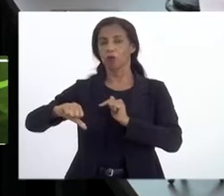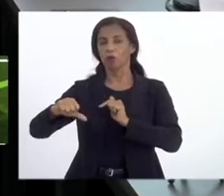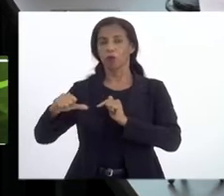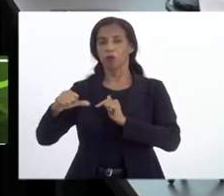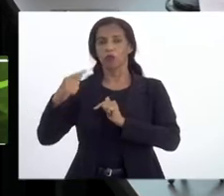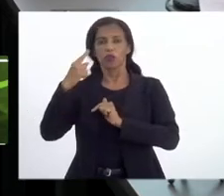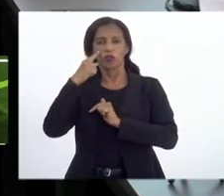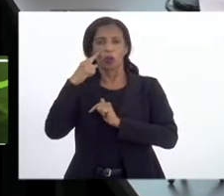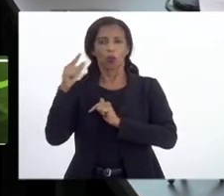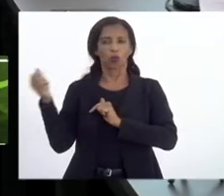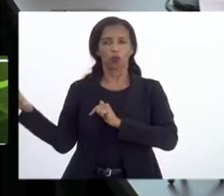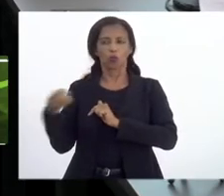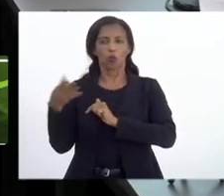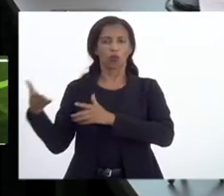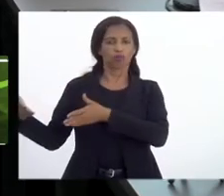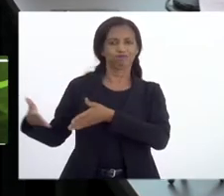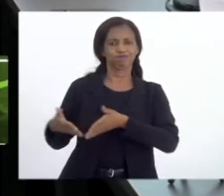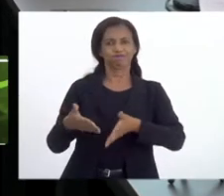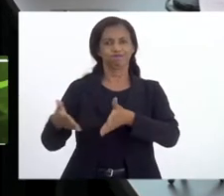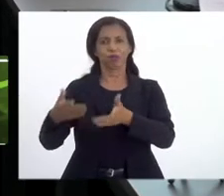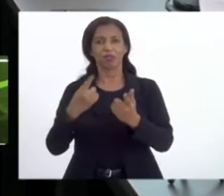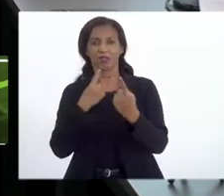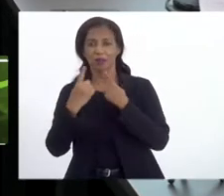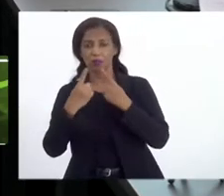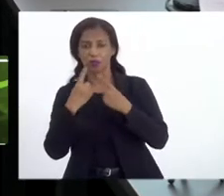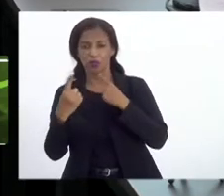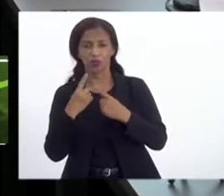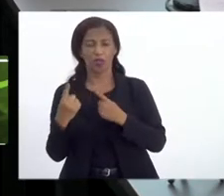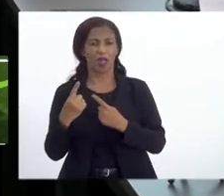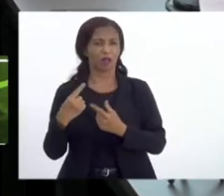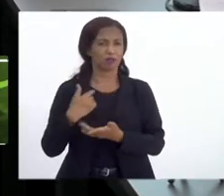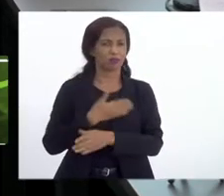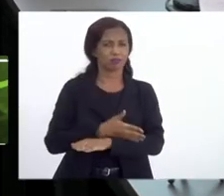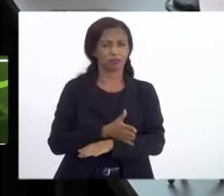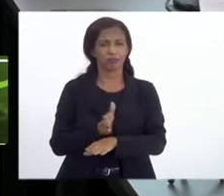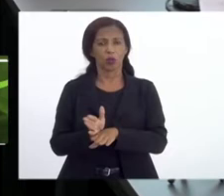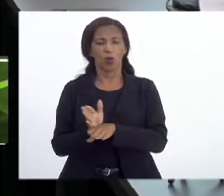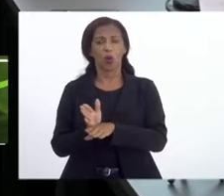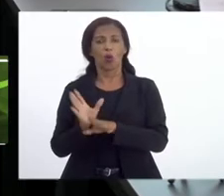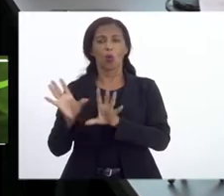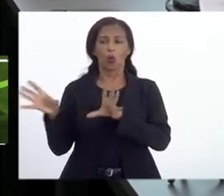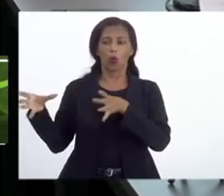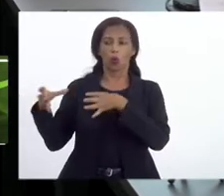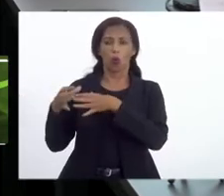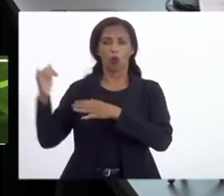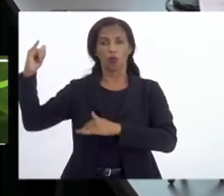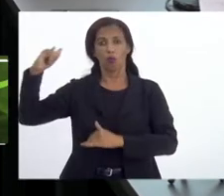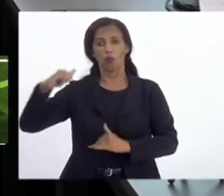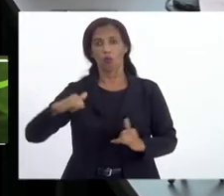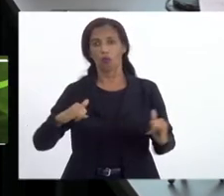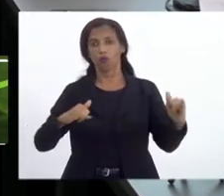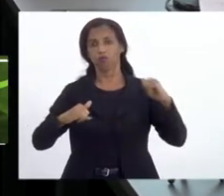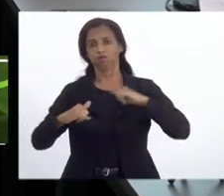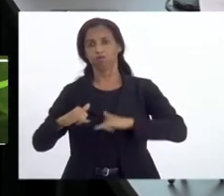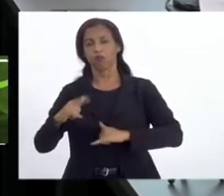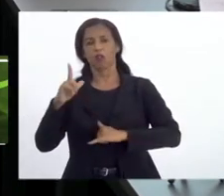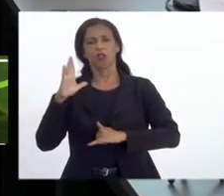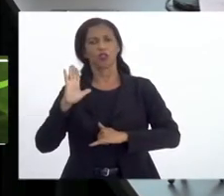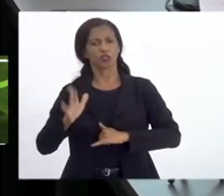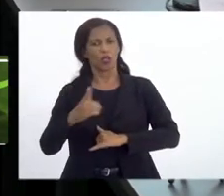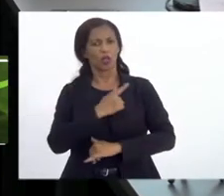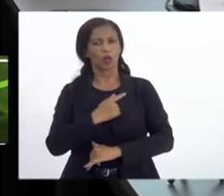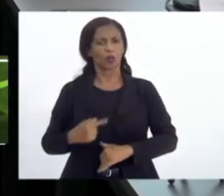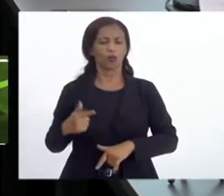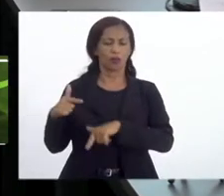trazer novas rotas. A gente tem diálogos constantes aí com as principais companhias aéreas. Acho que o governo do Estado do Rio de Janeiro já vem